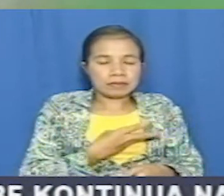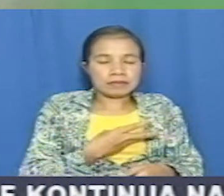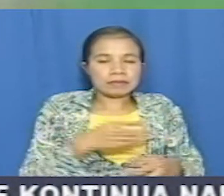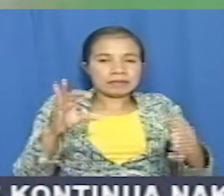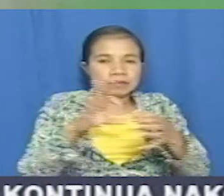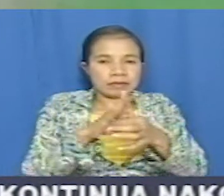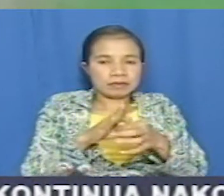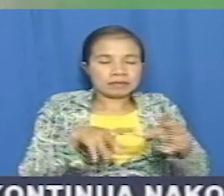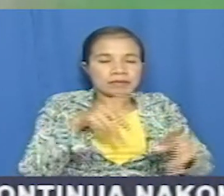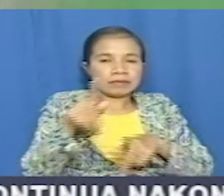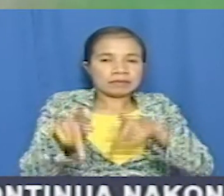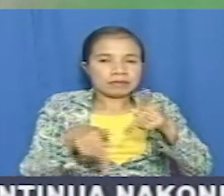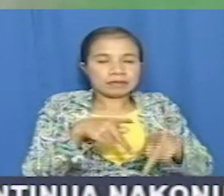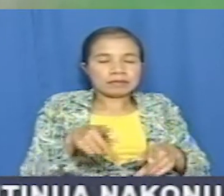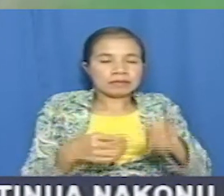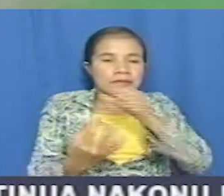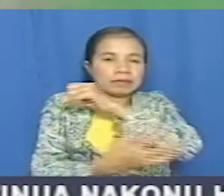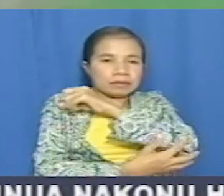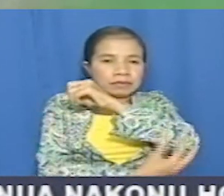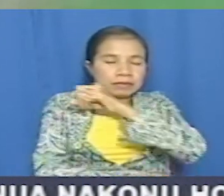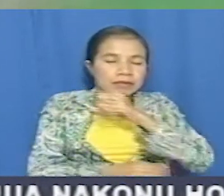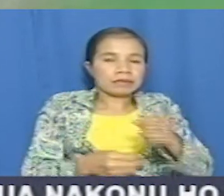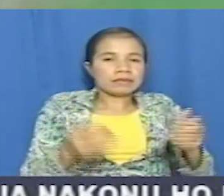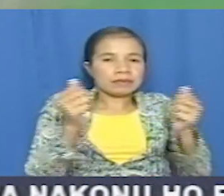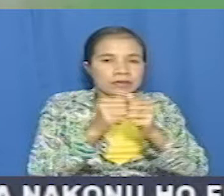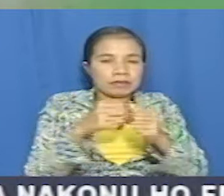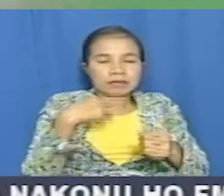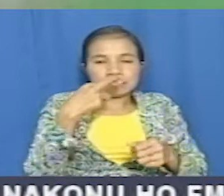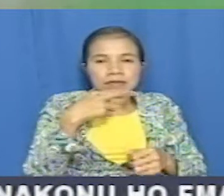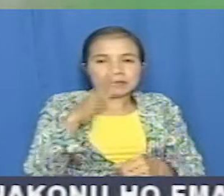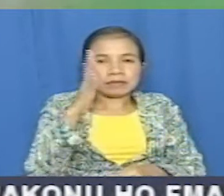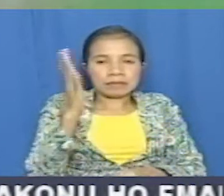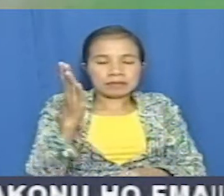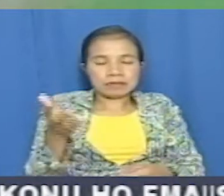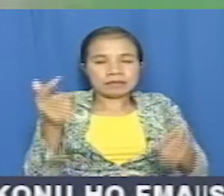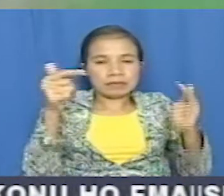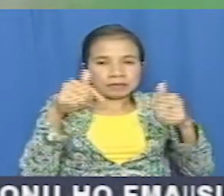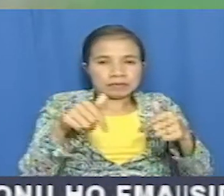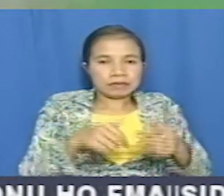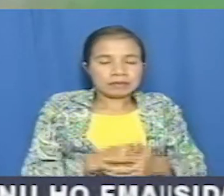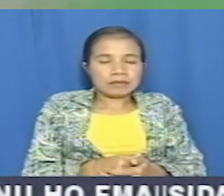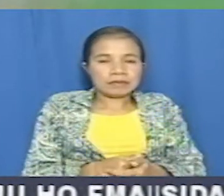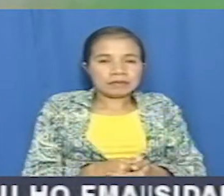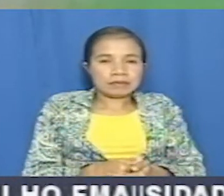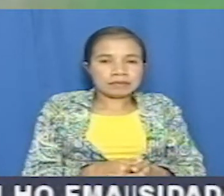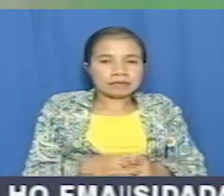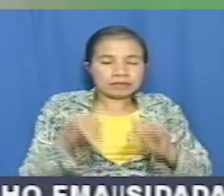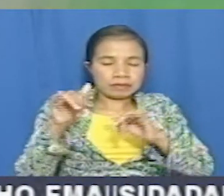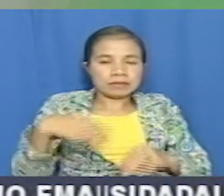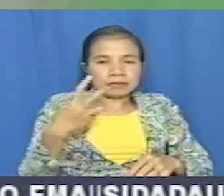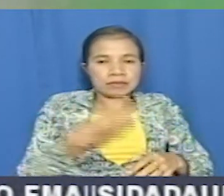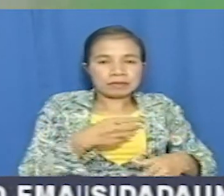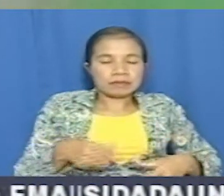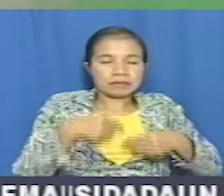membro sira nebe kibit lai. Potang po saku lima nulis ne nanti hela hausi po basir seluk ni pema ko